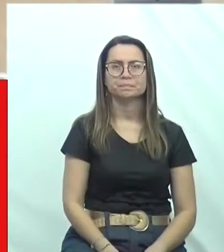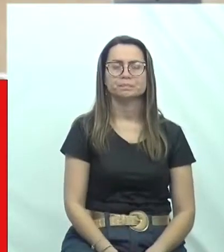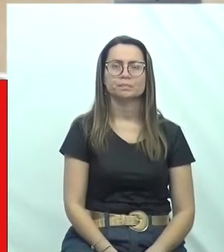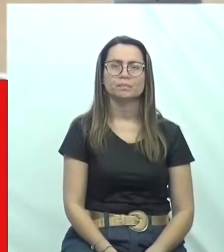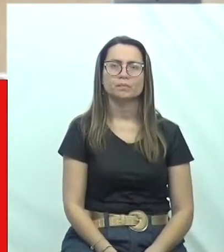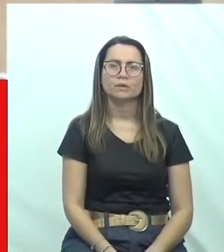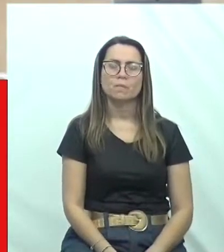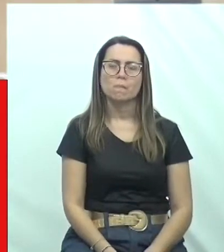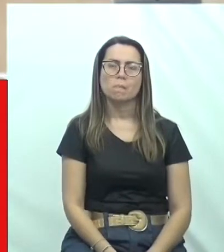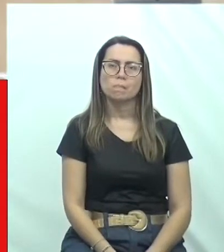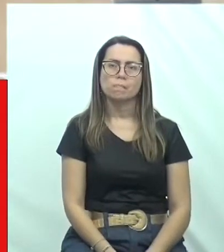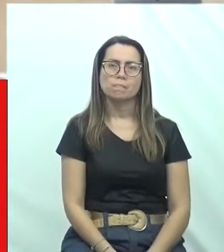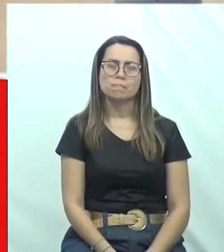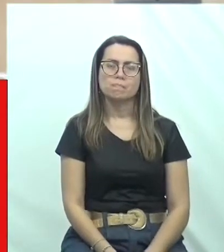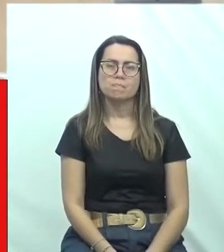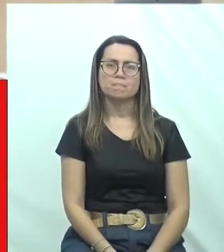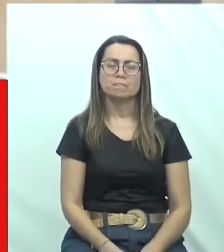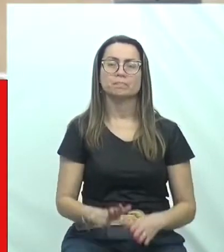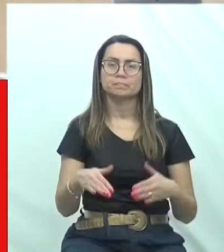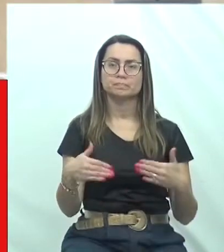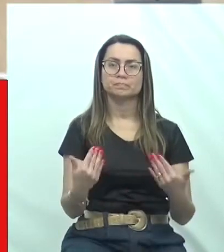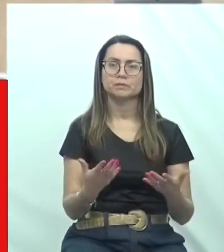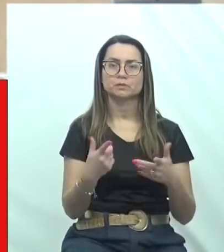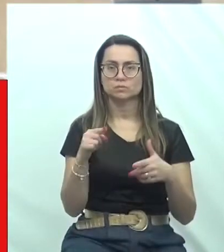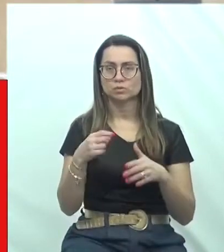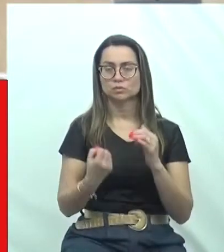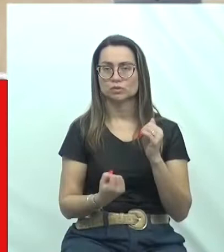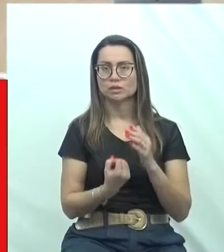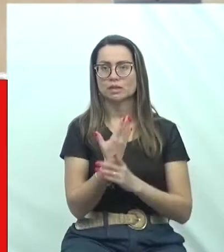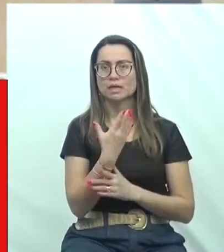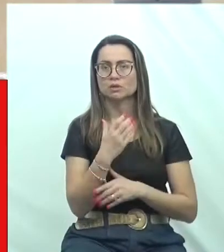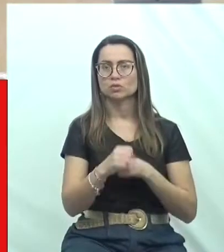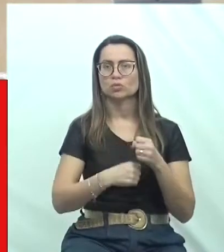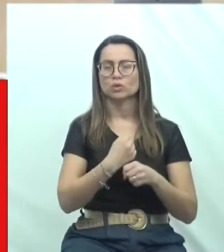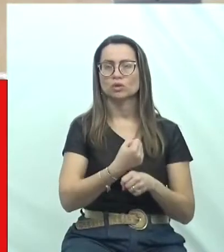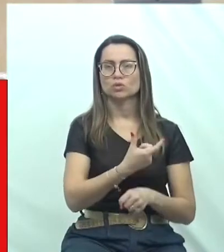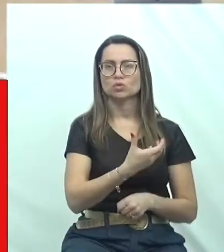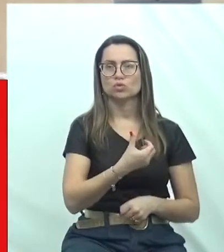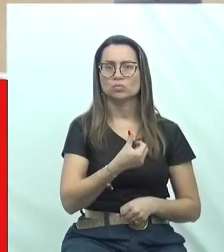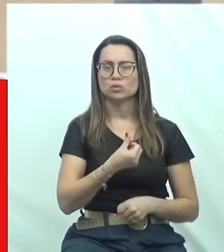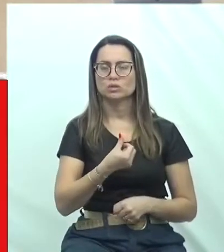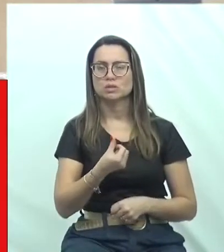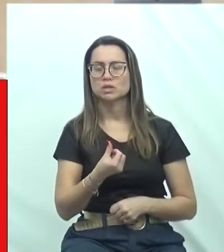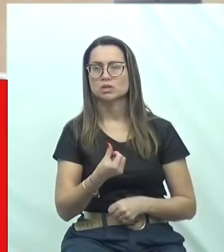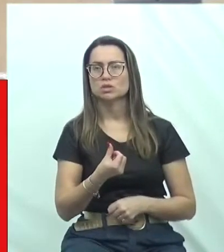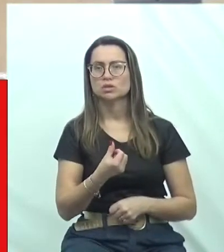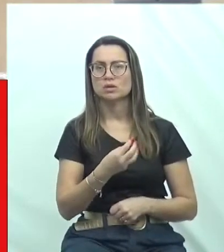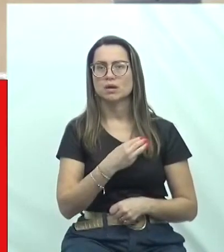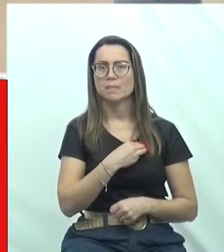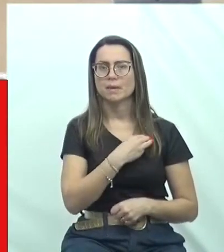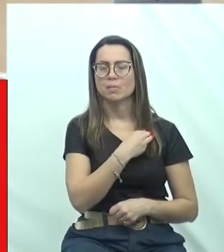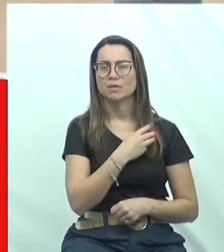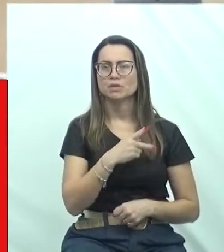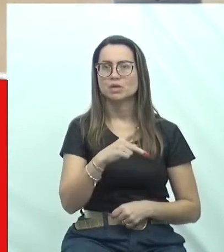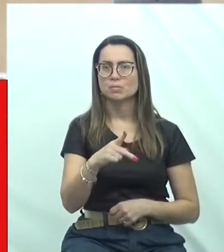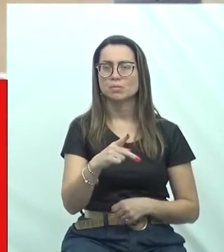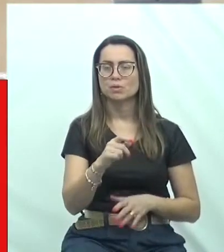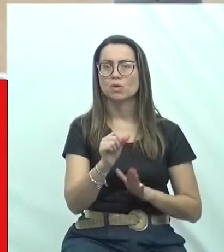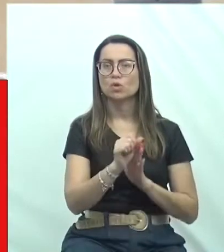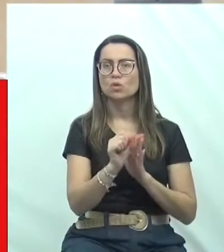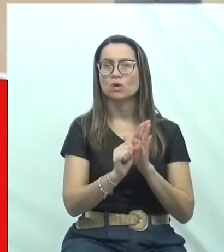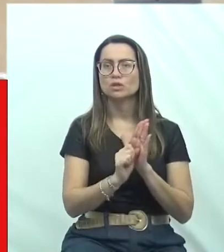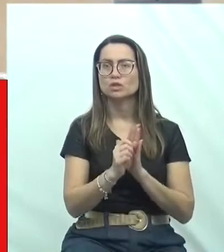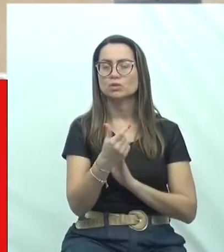2006 pela Copasa e o Ministério Público, ele, no artigo 2º, ele fala